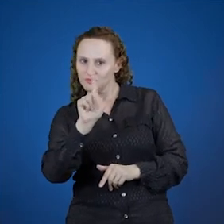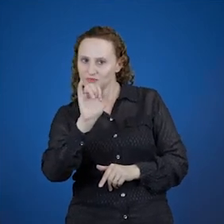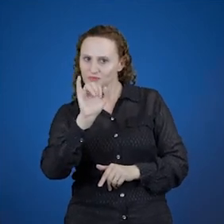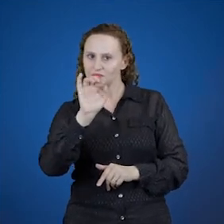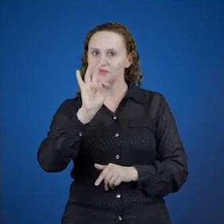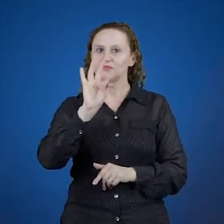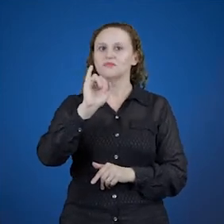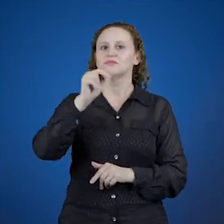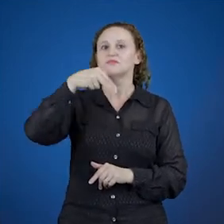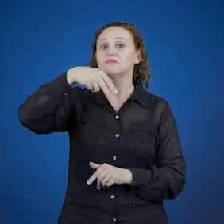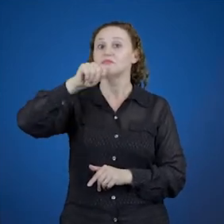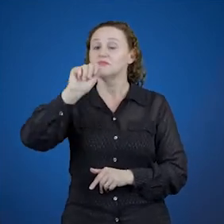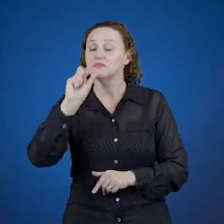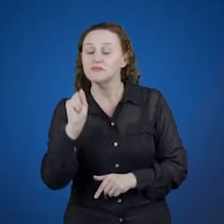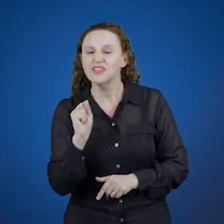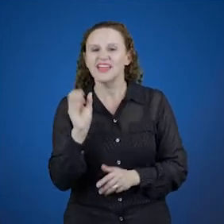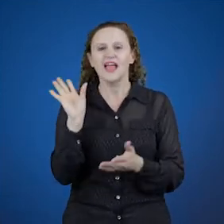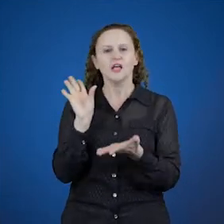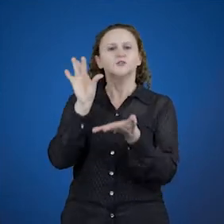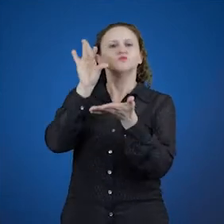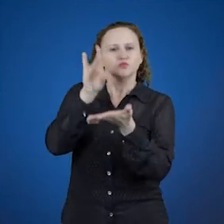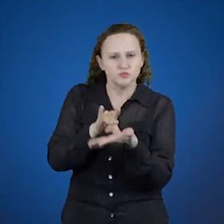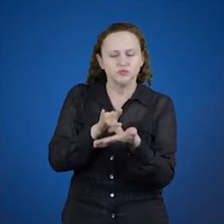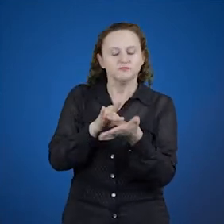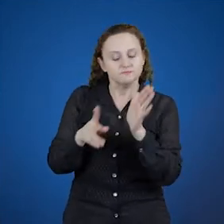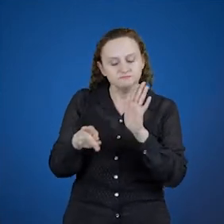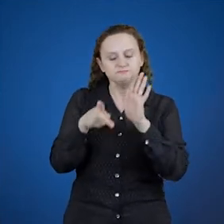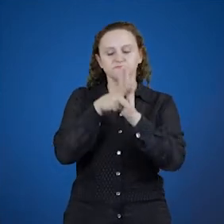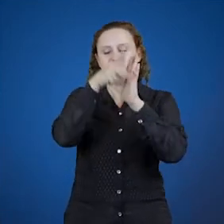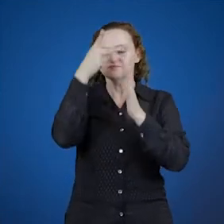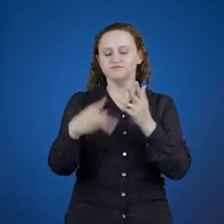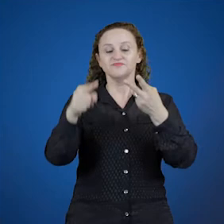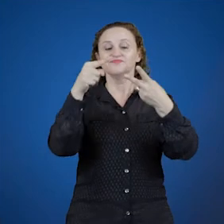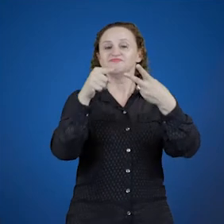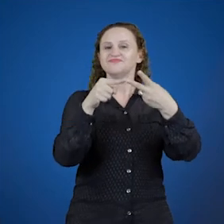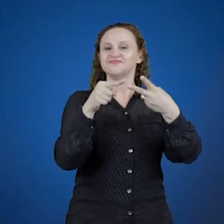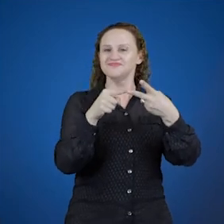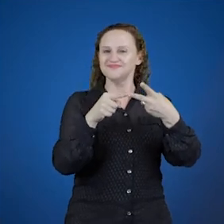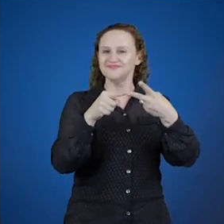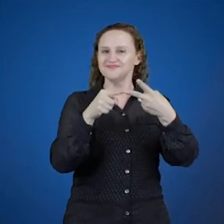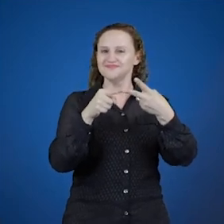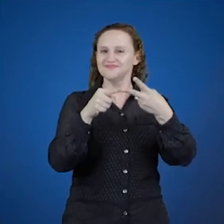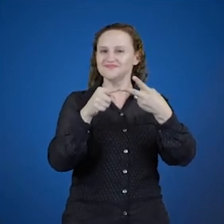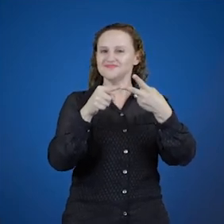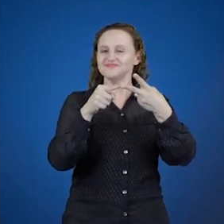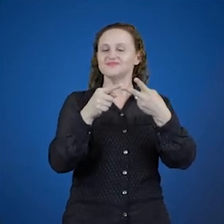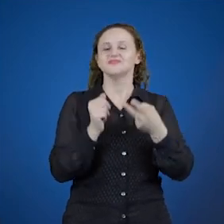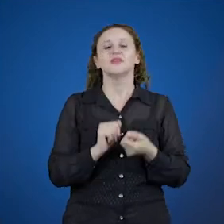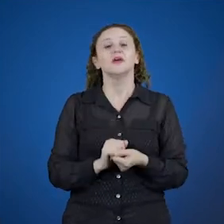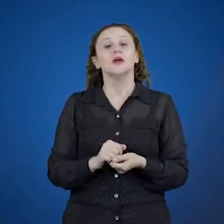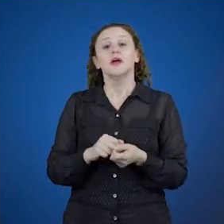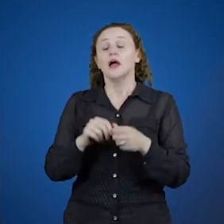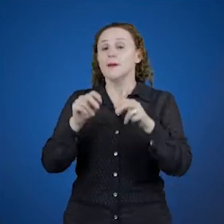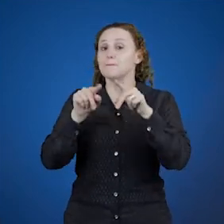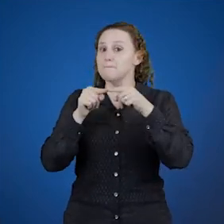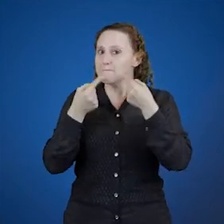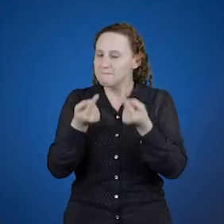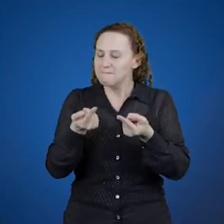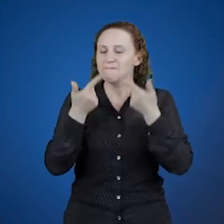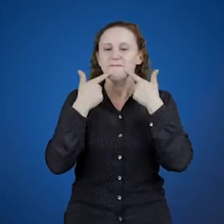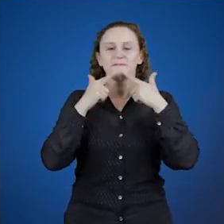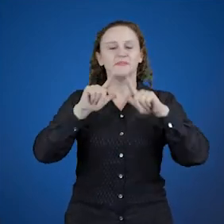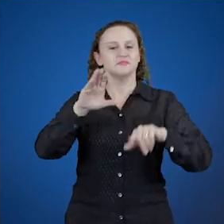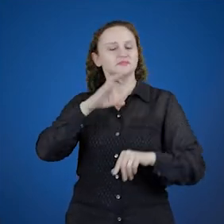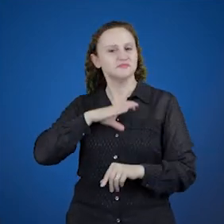neolat nas são as línguas originadas do latim vulgar portanto a língua portuguesa